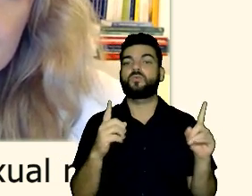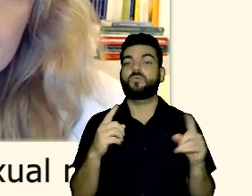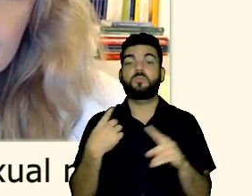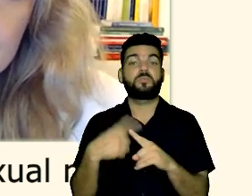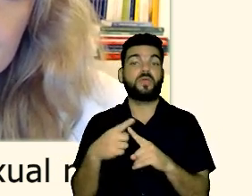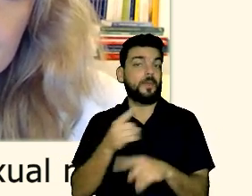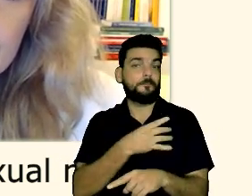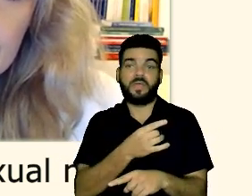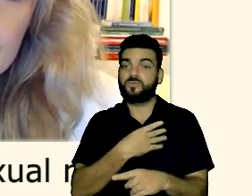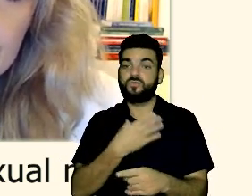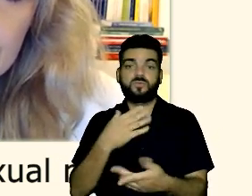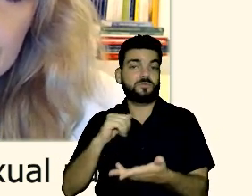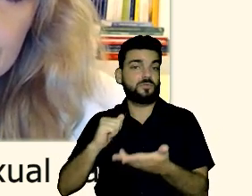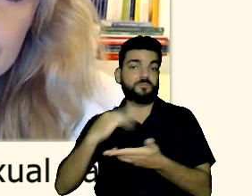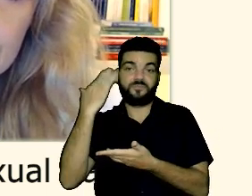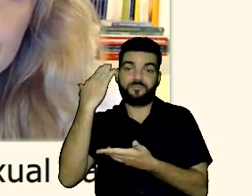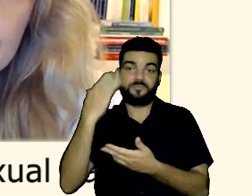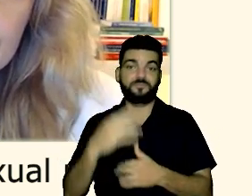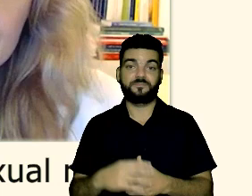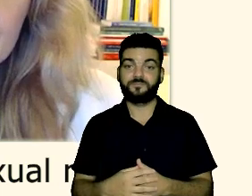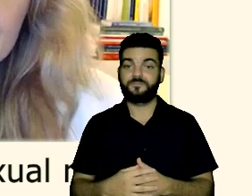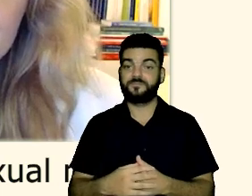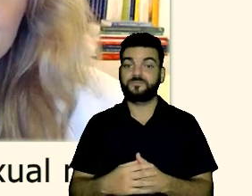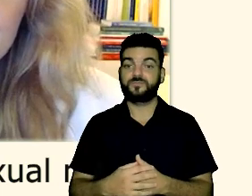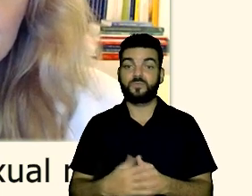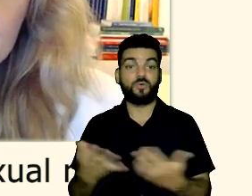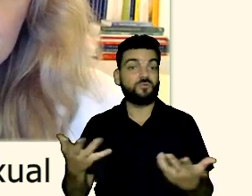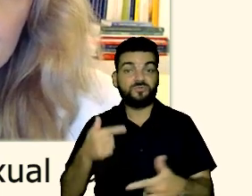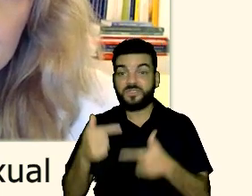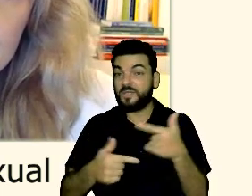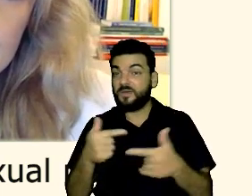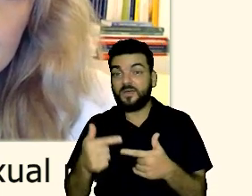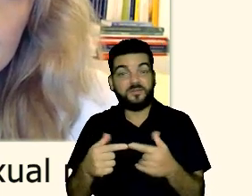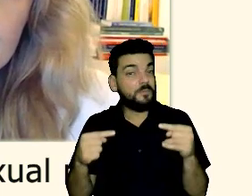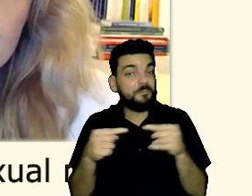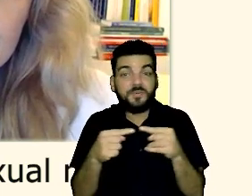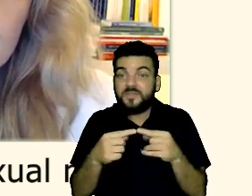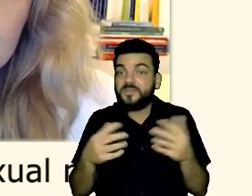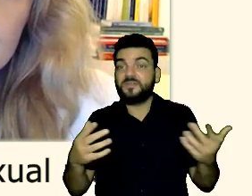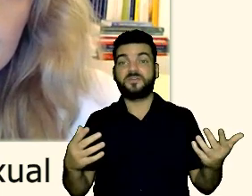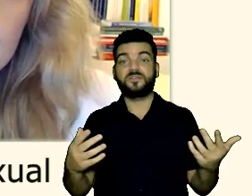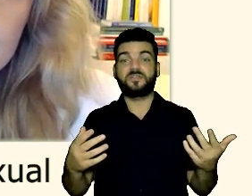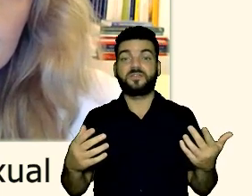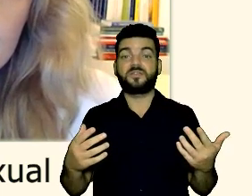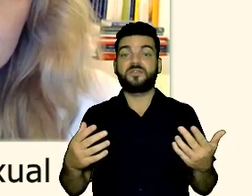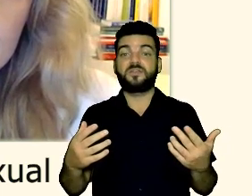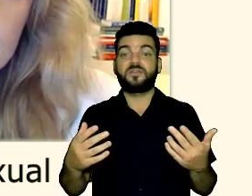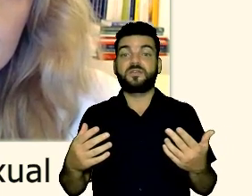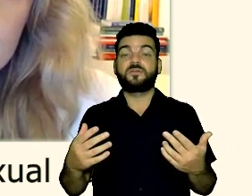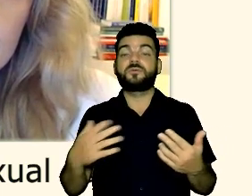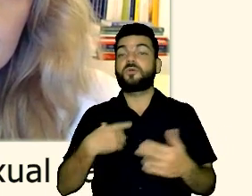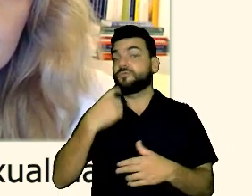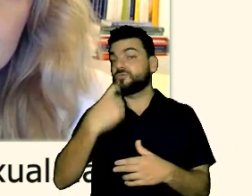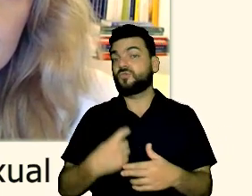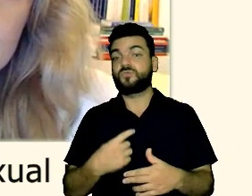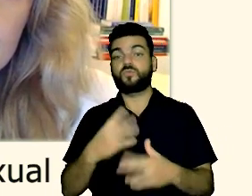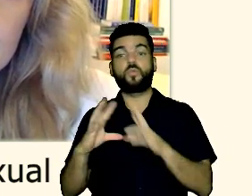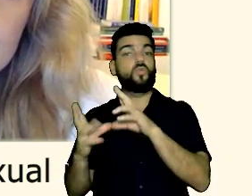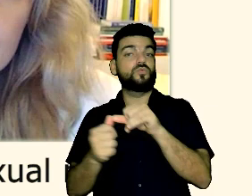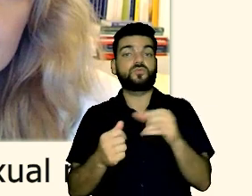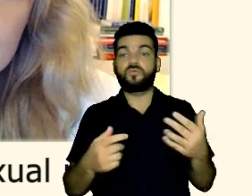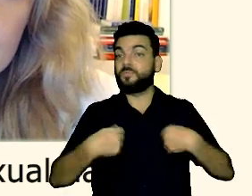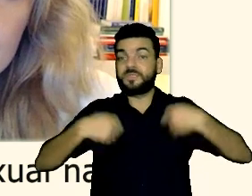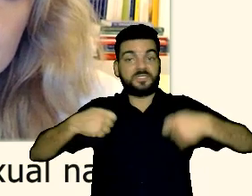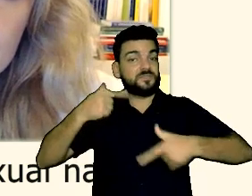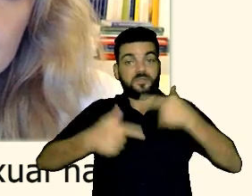não fizeram a denúncia por medo de perder o emprego, porque o emprego ele está diretamente relacionado